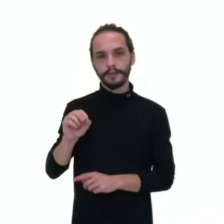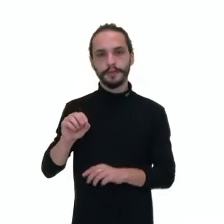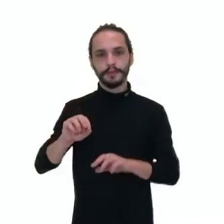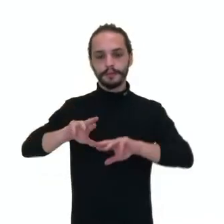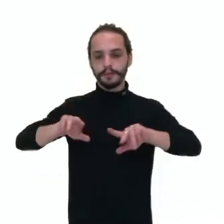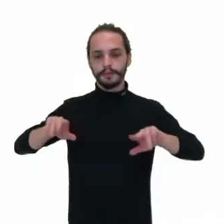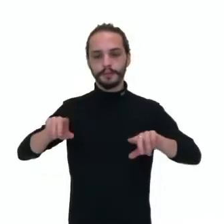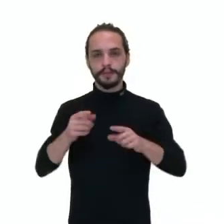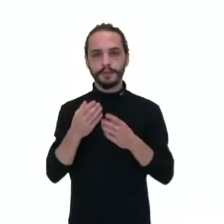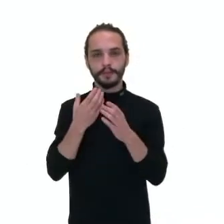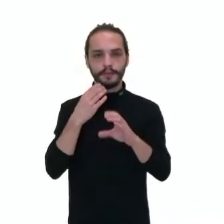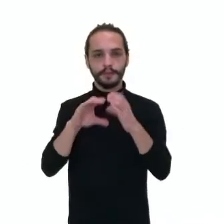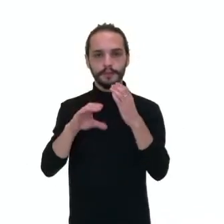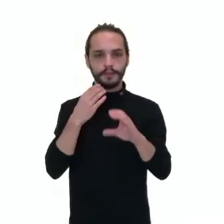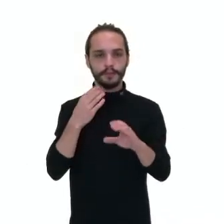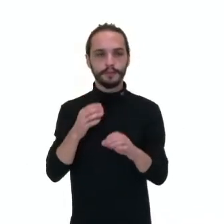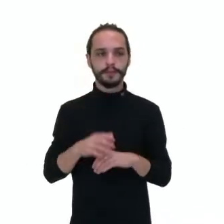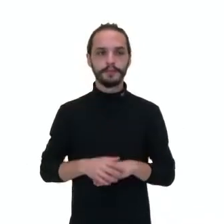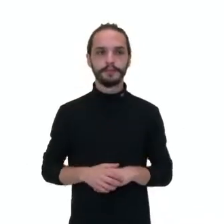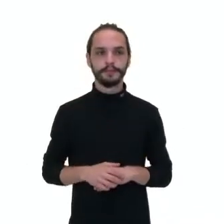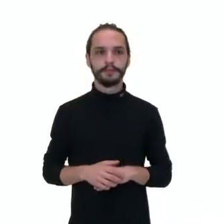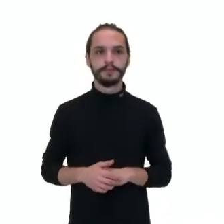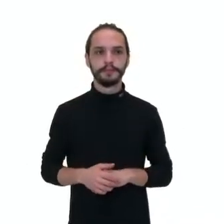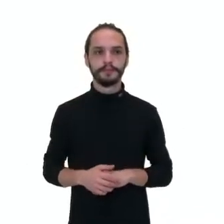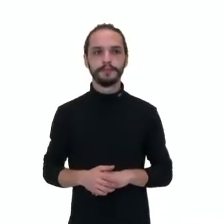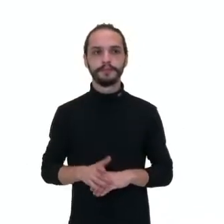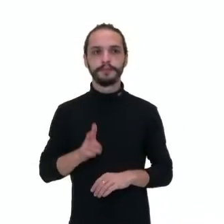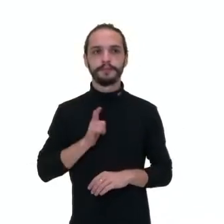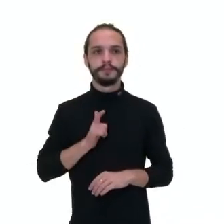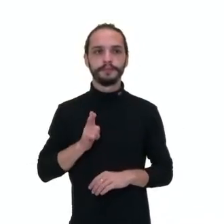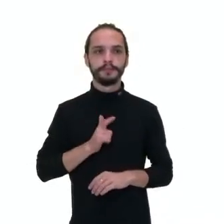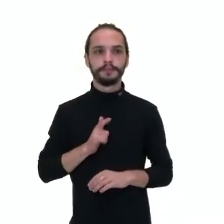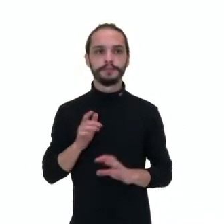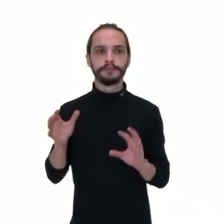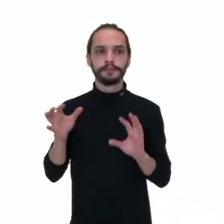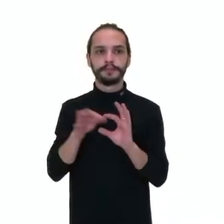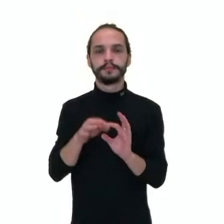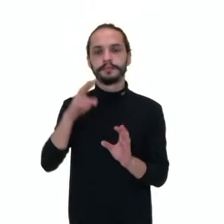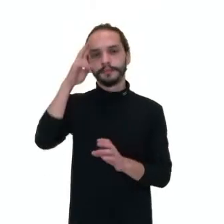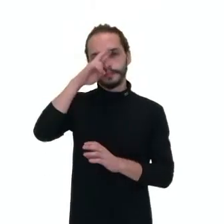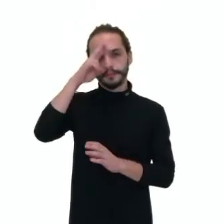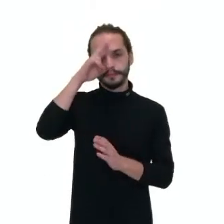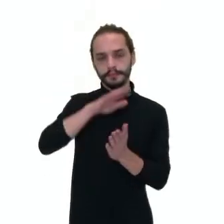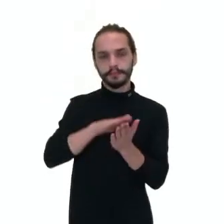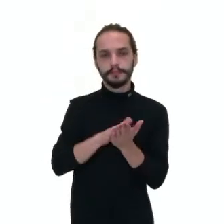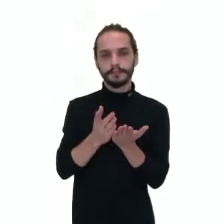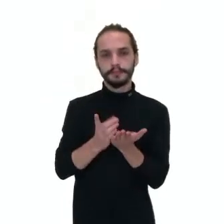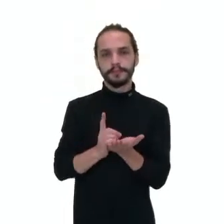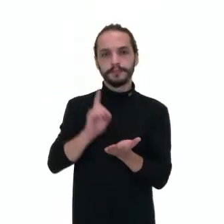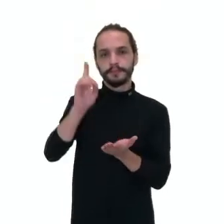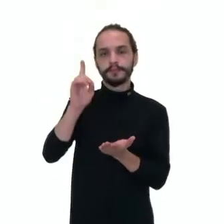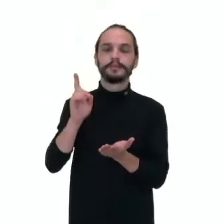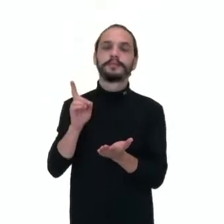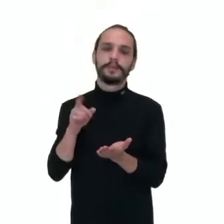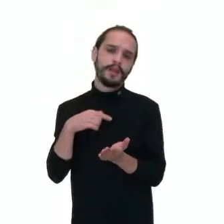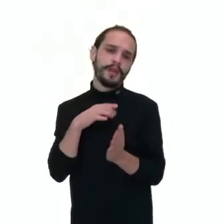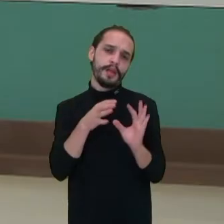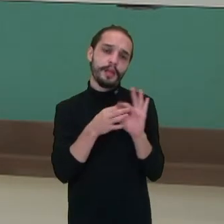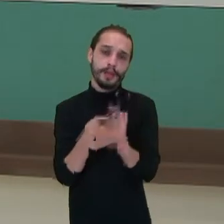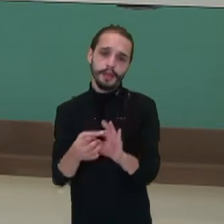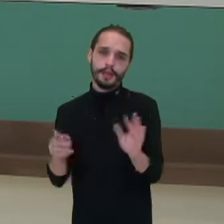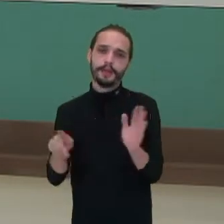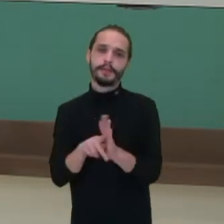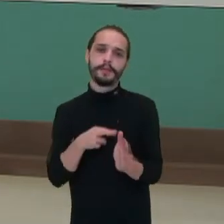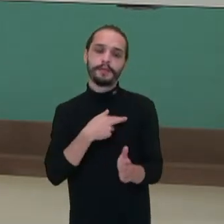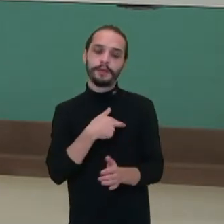no caso, ator, dentro da ópera. Baseava-se em histórias tiradas da Bíblia. Ou seja, nós tínhamos um contexto muito bíblico ainda, que nós